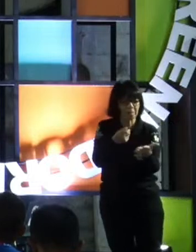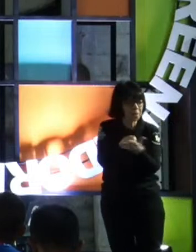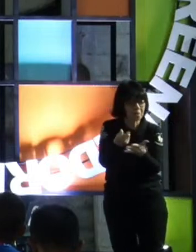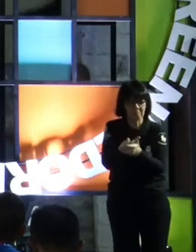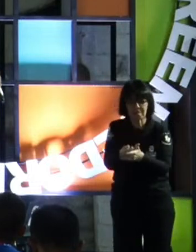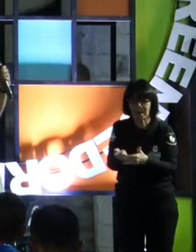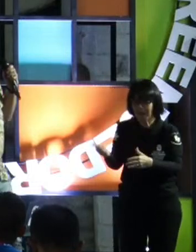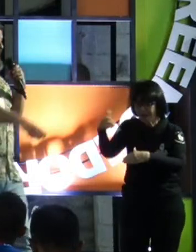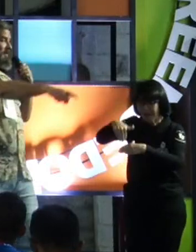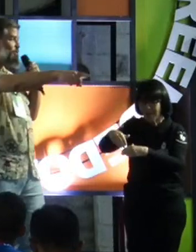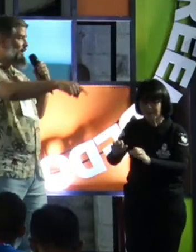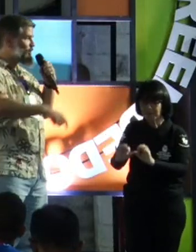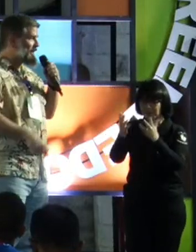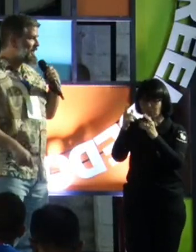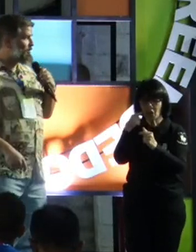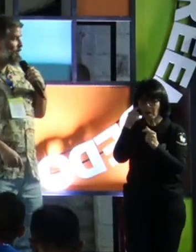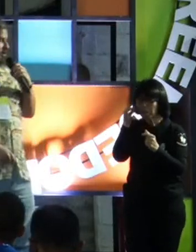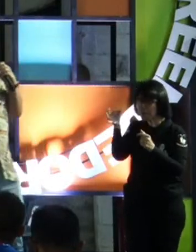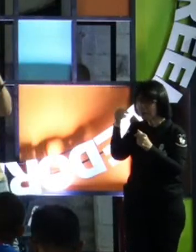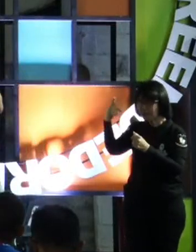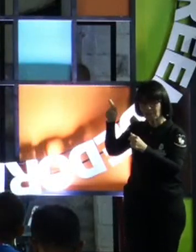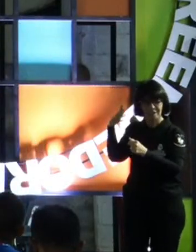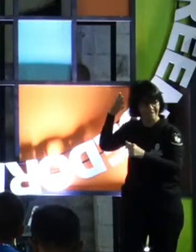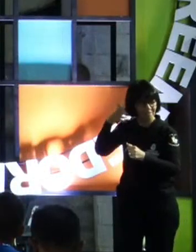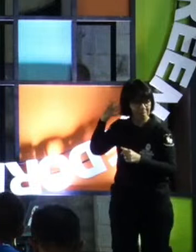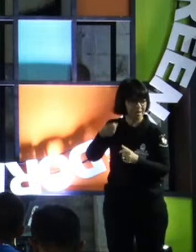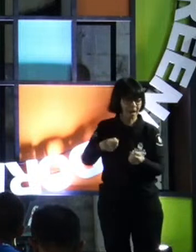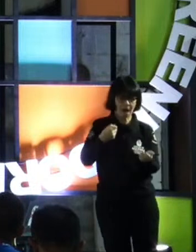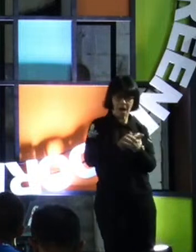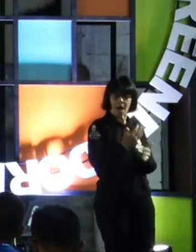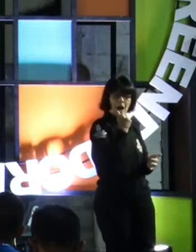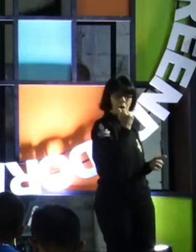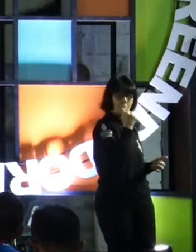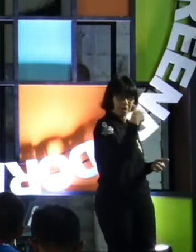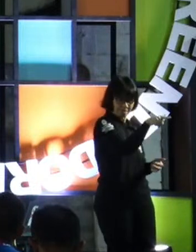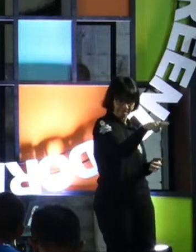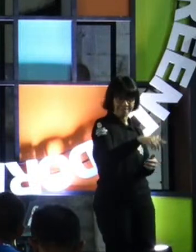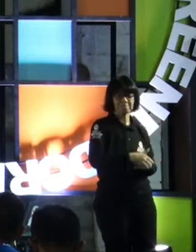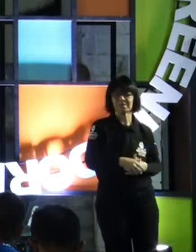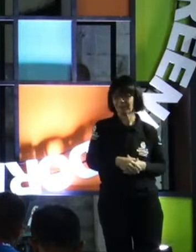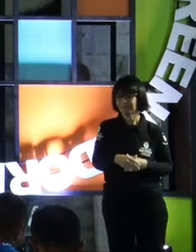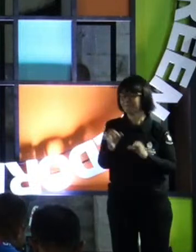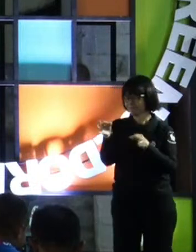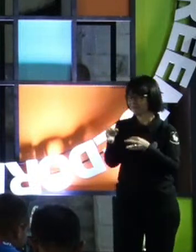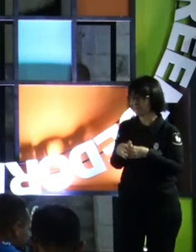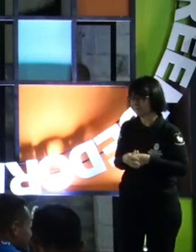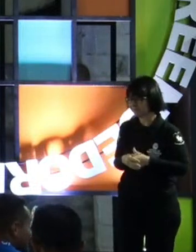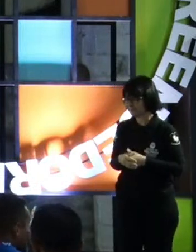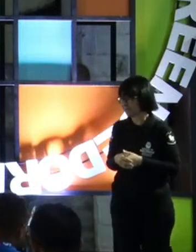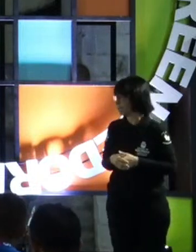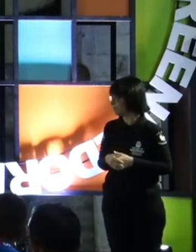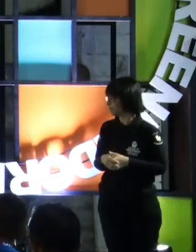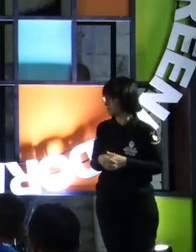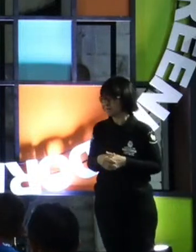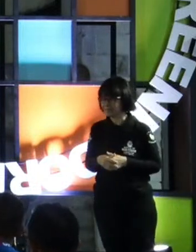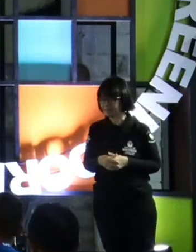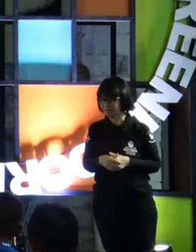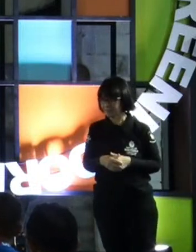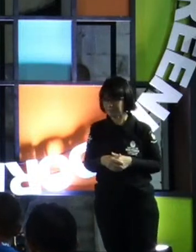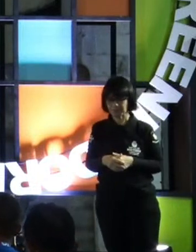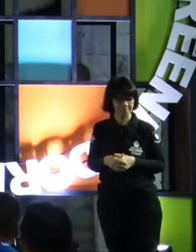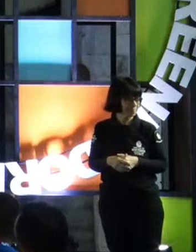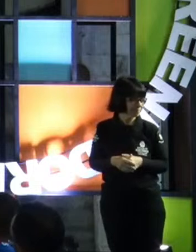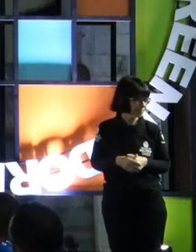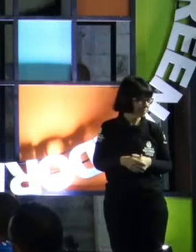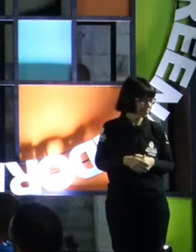sua palestra? É porque eu prometi um lanche para ele. Ah, tá explicado. Aguenta certo aí. Alguém mais ninguém não? Então criou acabou.